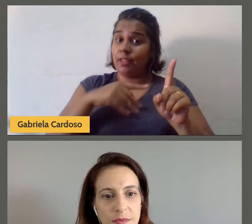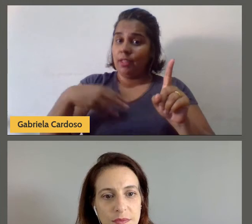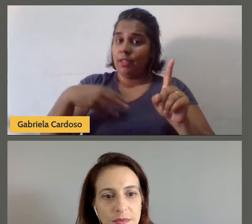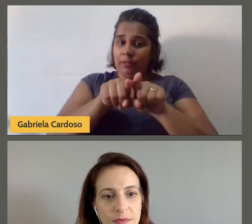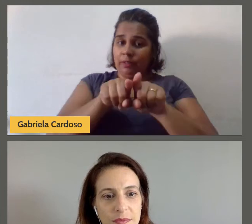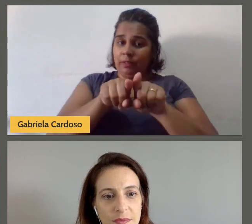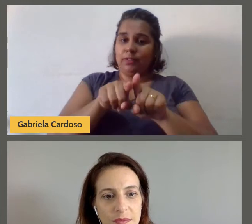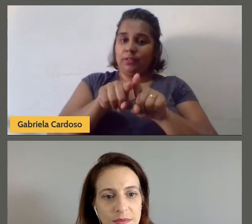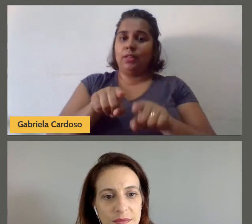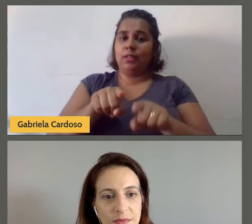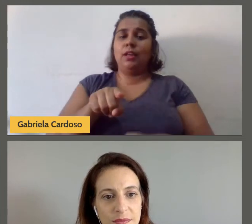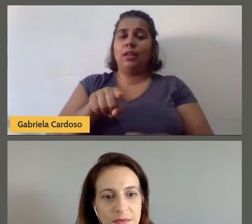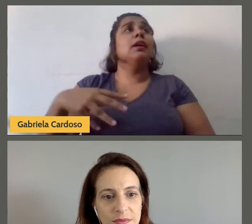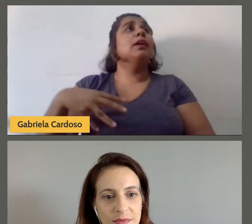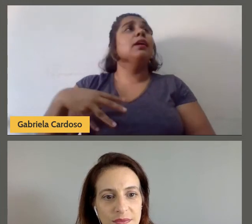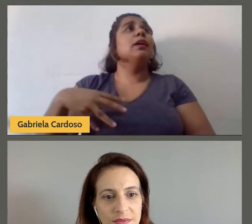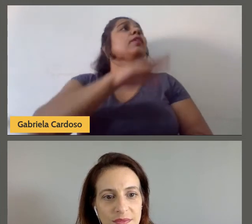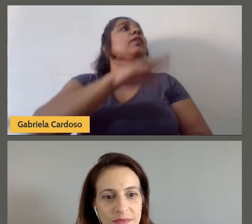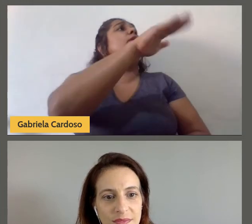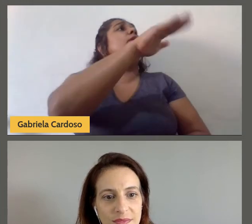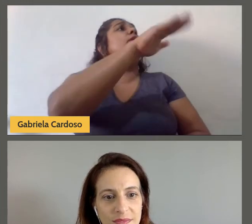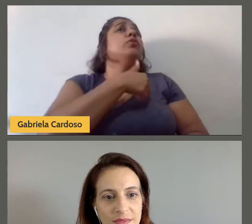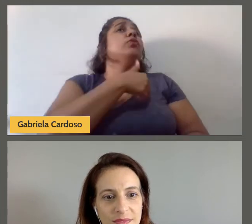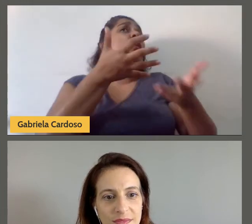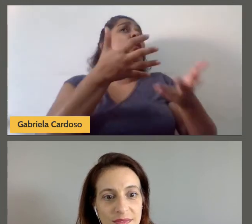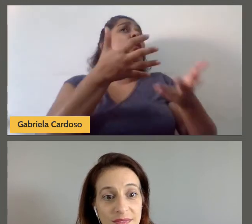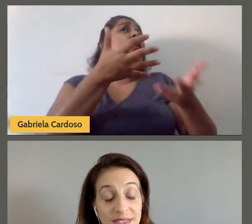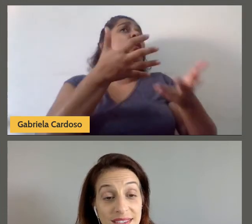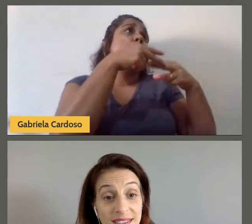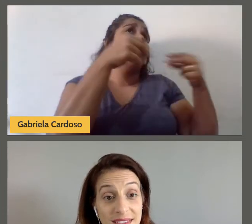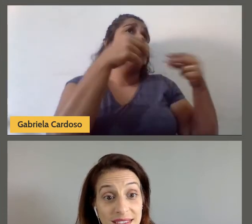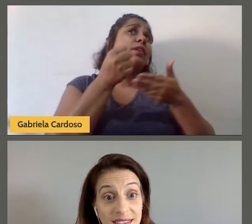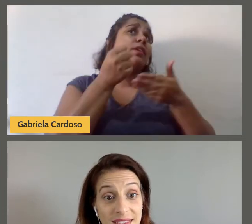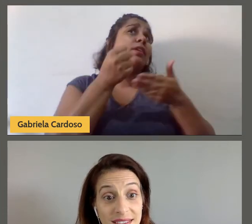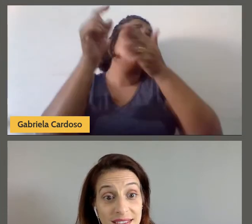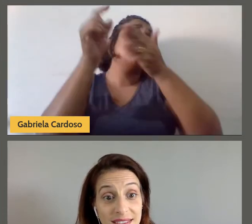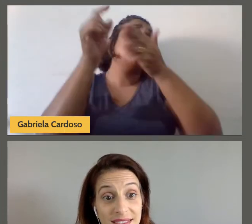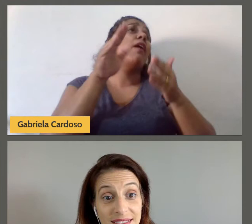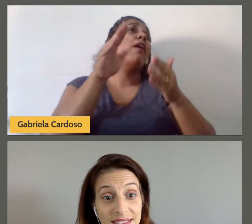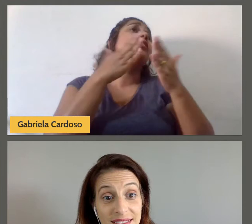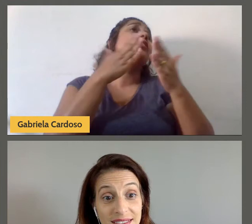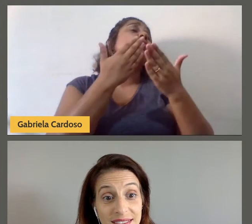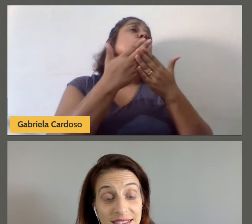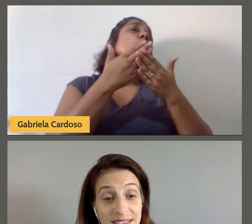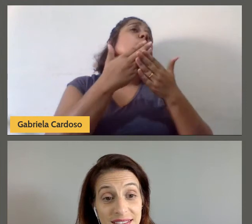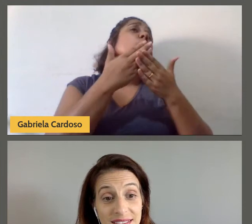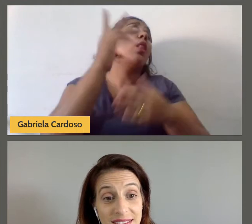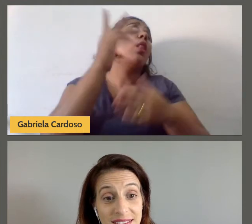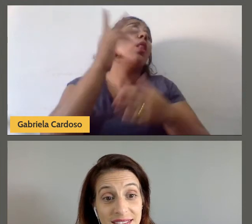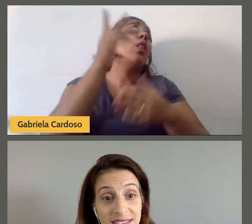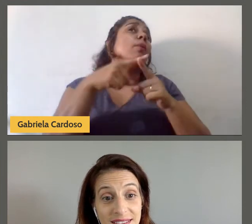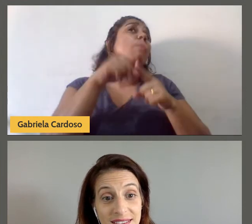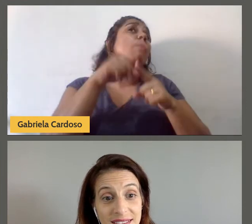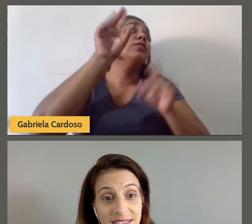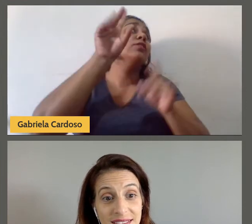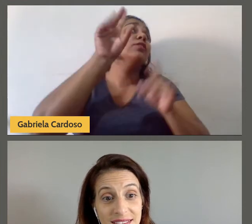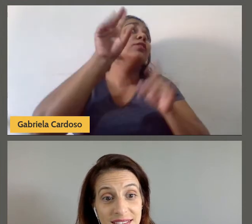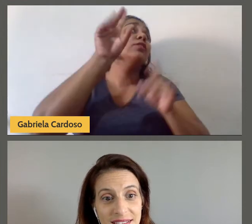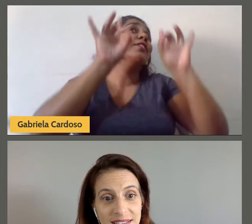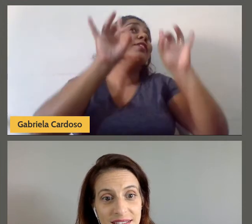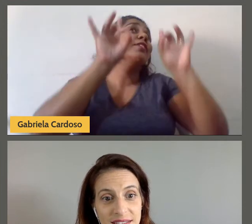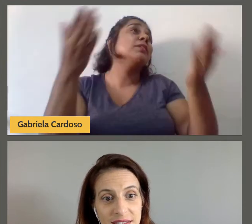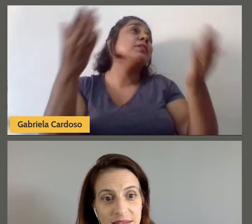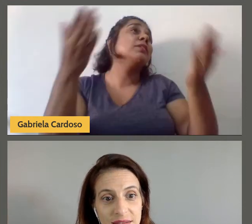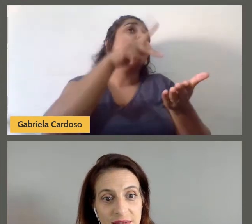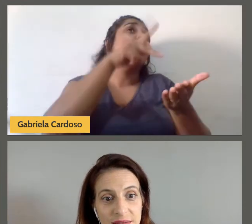para levar na escola para a professora, acho que era dia dos professores, alguma coisa assim, aniversário, e aí ela falou: olha, não,